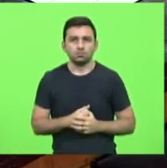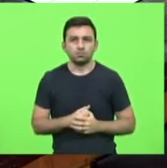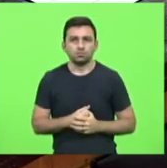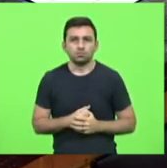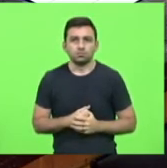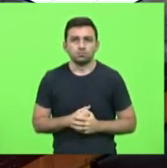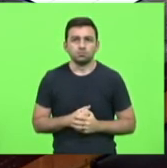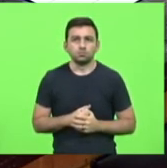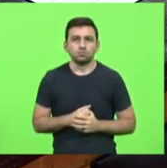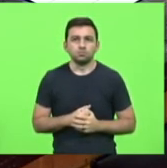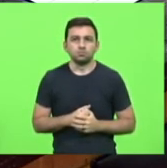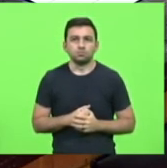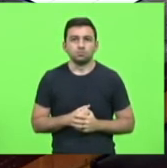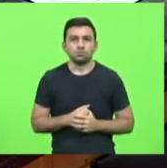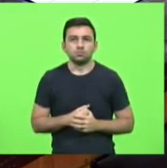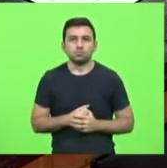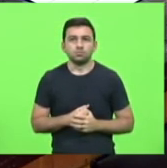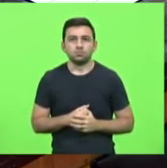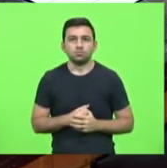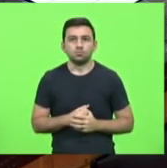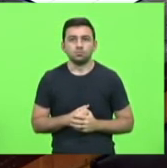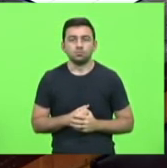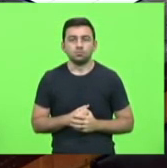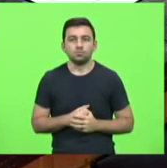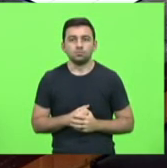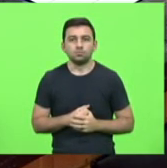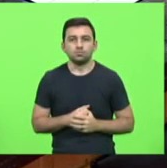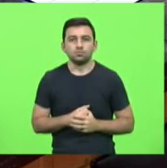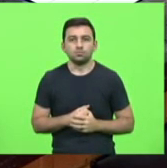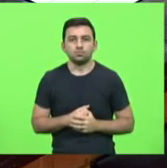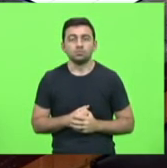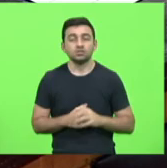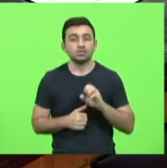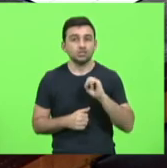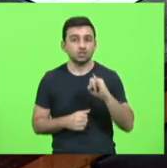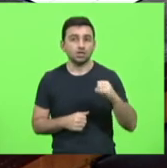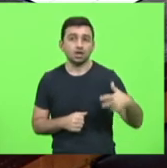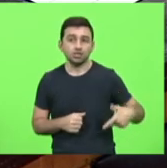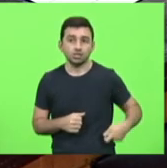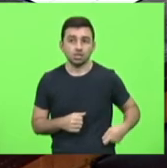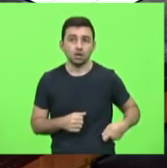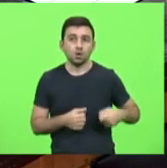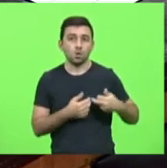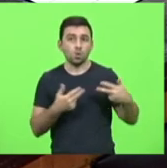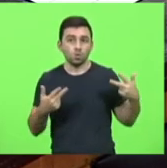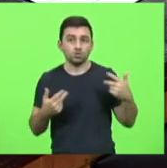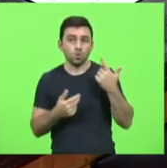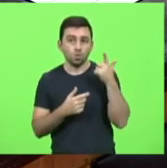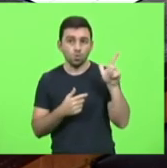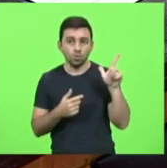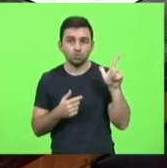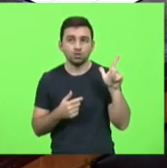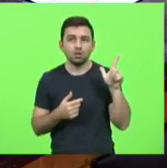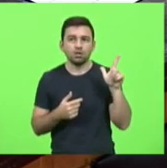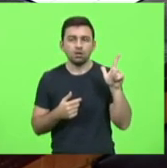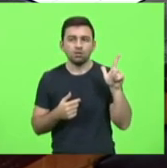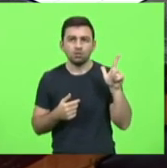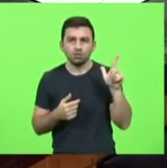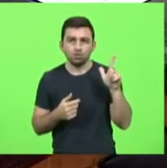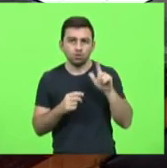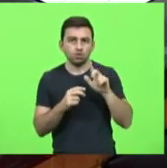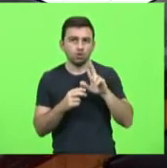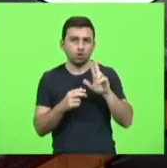abençoe. Amém. Mas se não fosse uma injeção, sei lá das quantas, com um nome que eu não sei qual é, porque é um